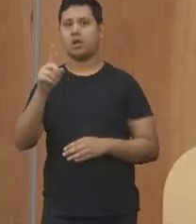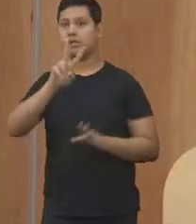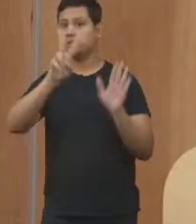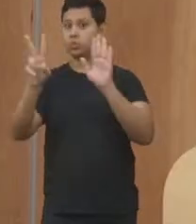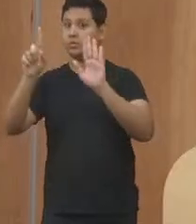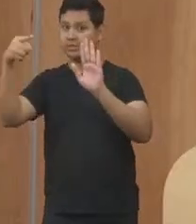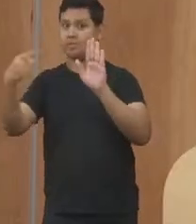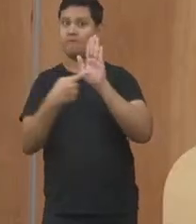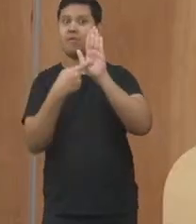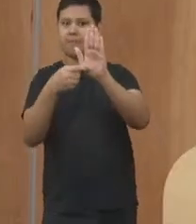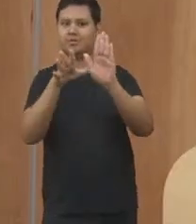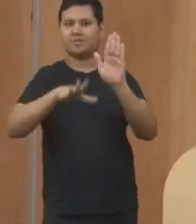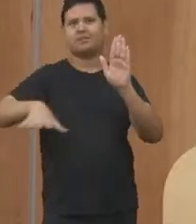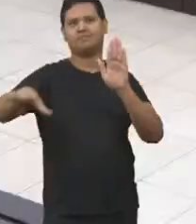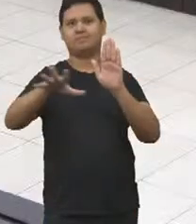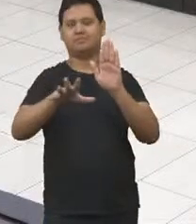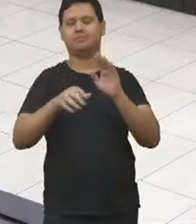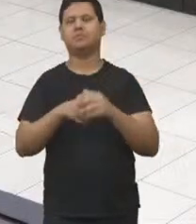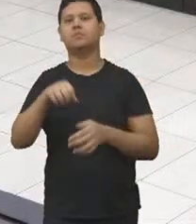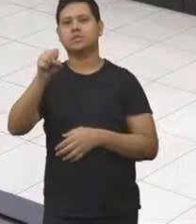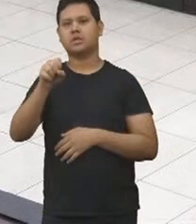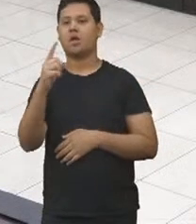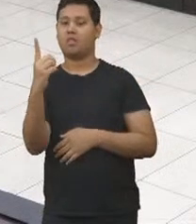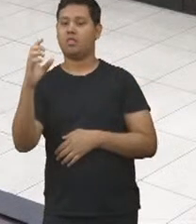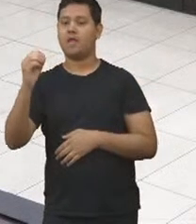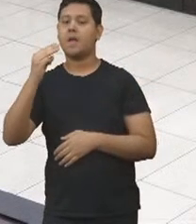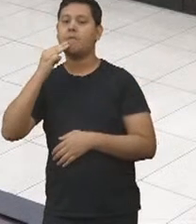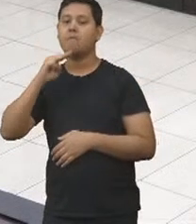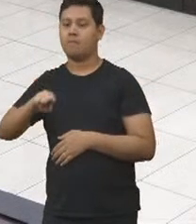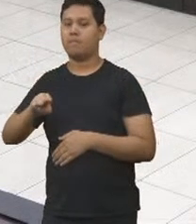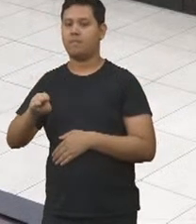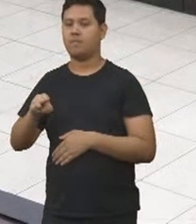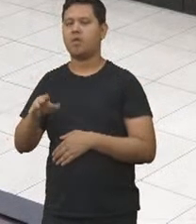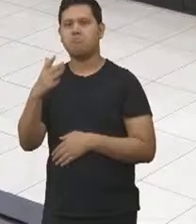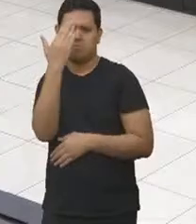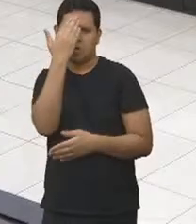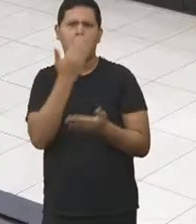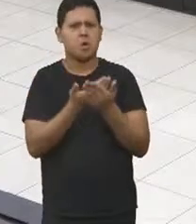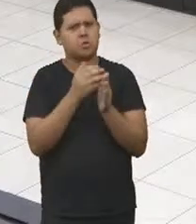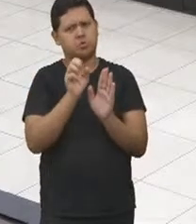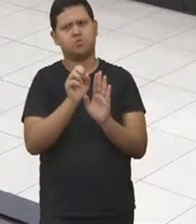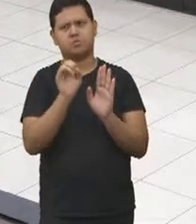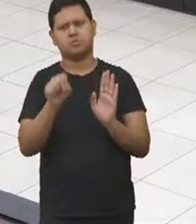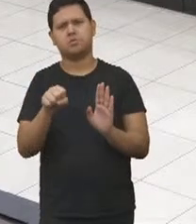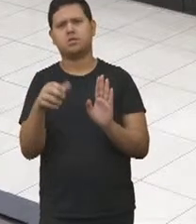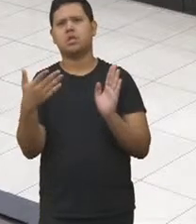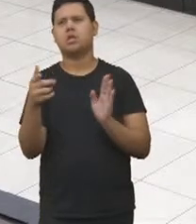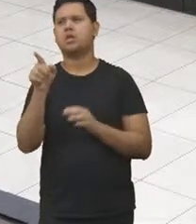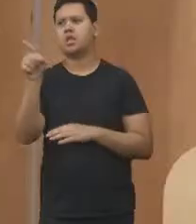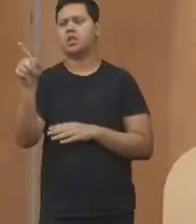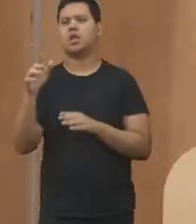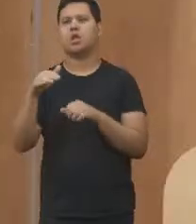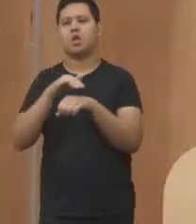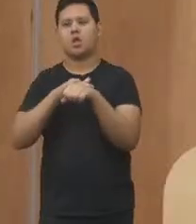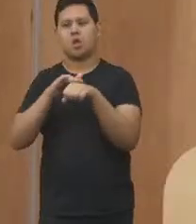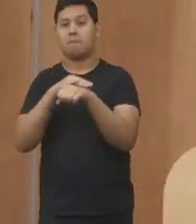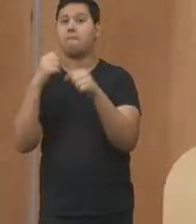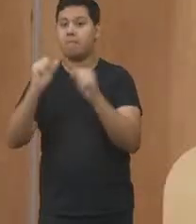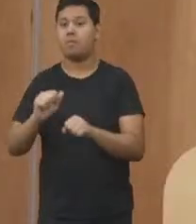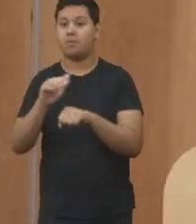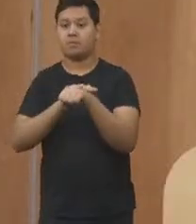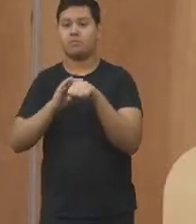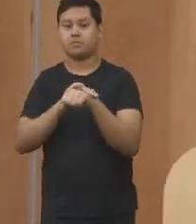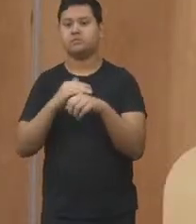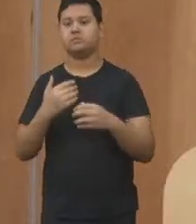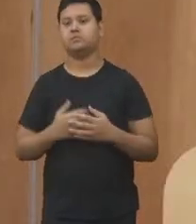semanas. 10 milhões de reais a previsão? Acredito. Não, podemos, na audiência da LDO, conversar com